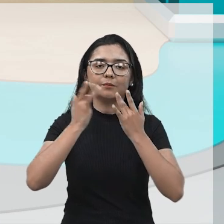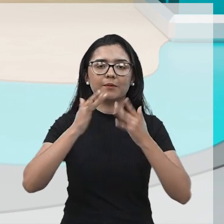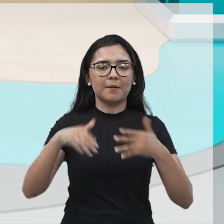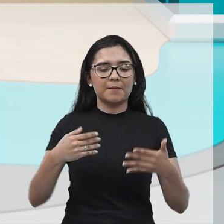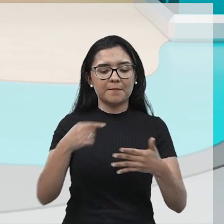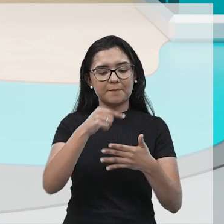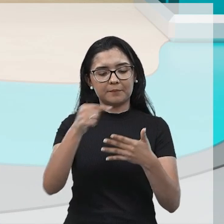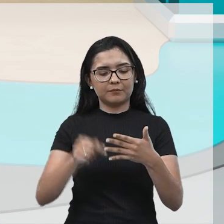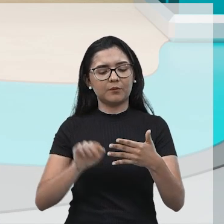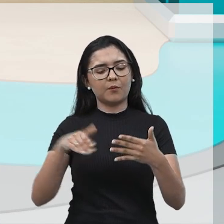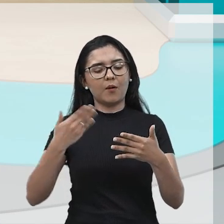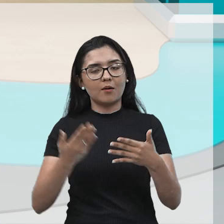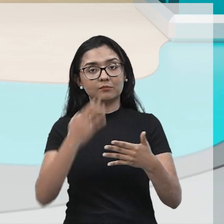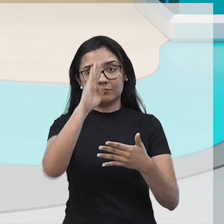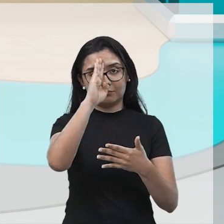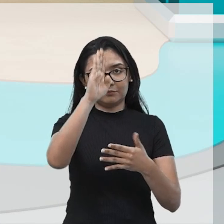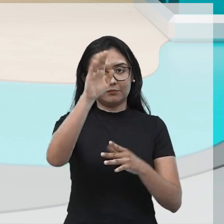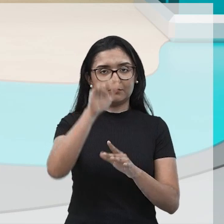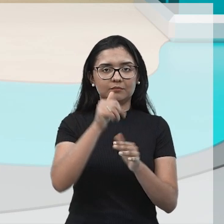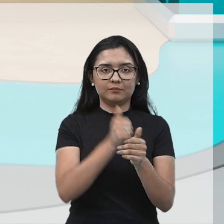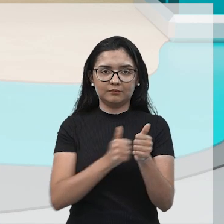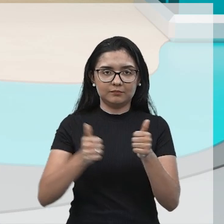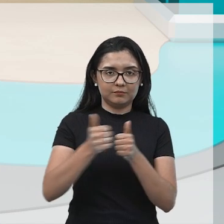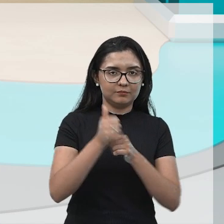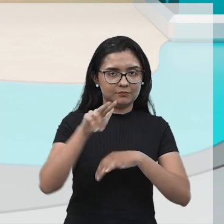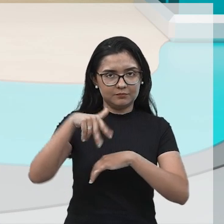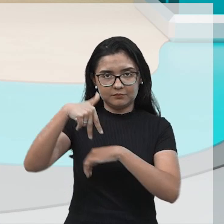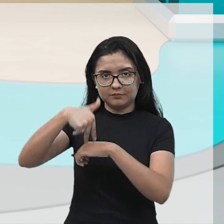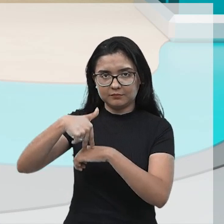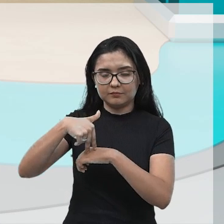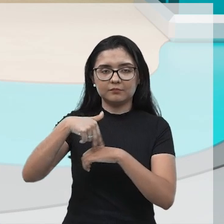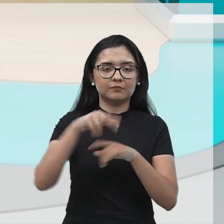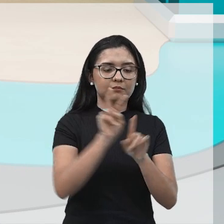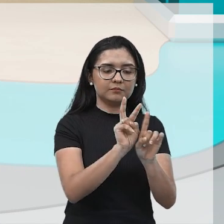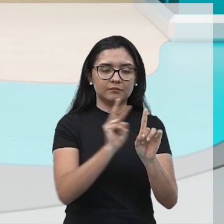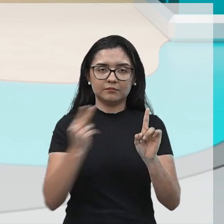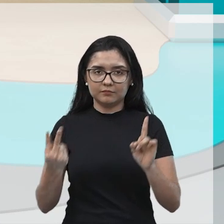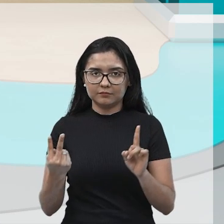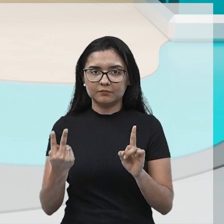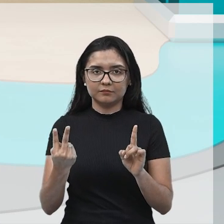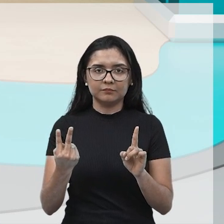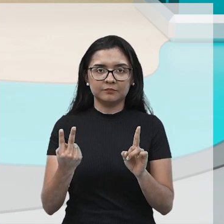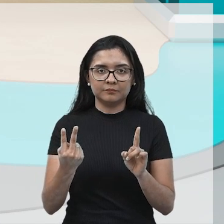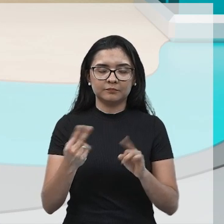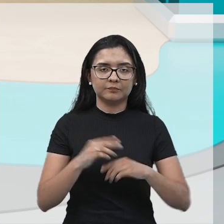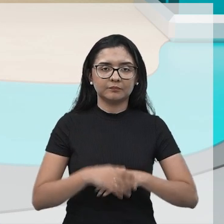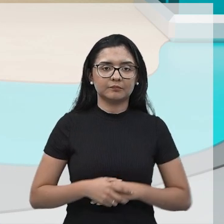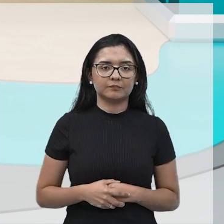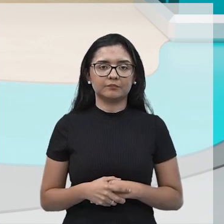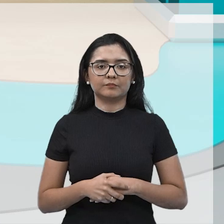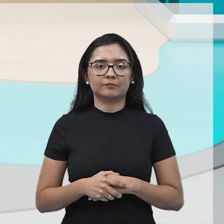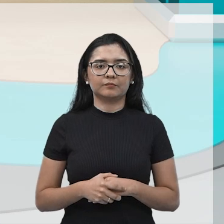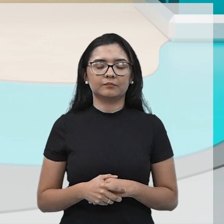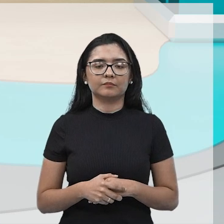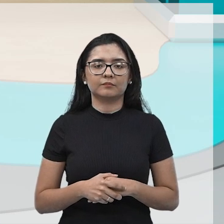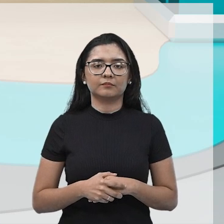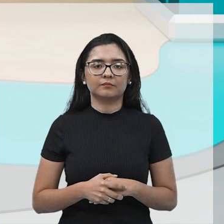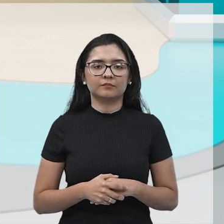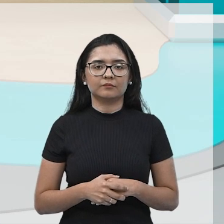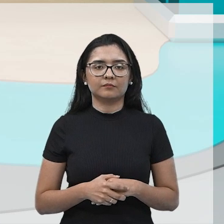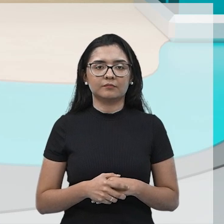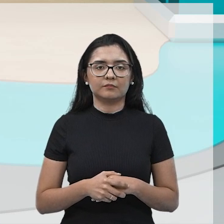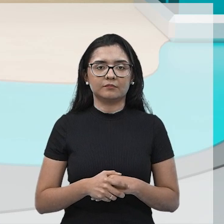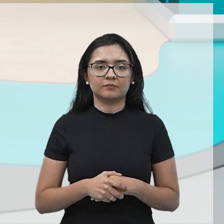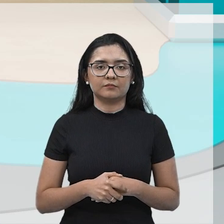atores principais, ou seja, os protagonistas, os antagonistas, né? E para que eles